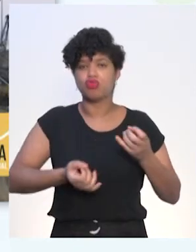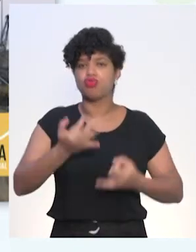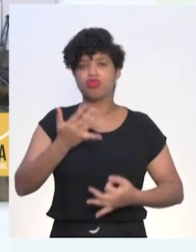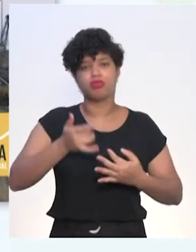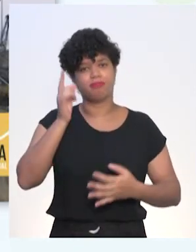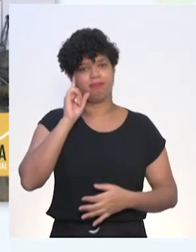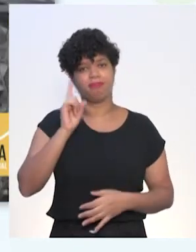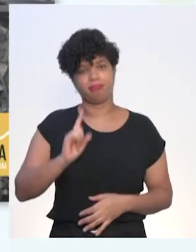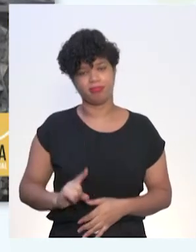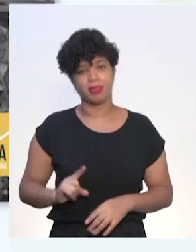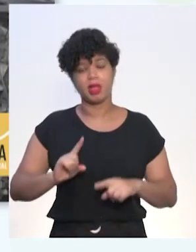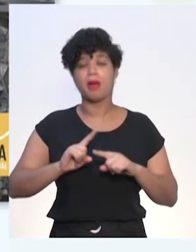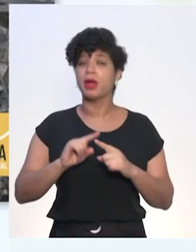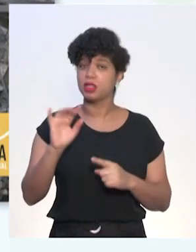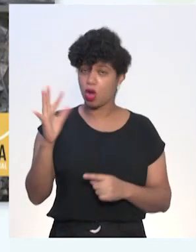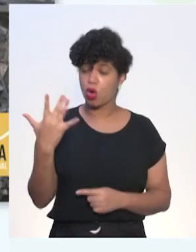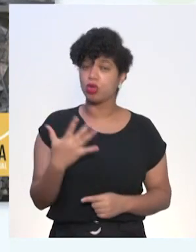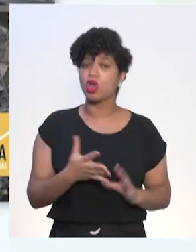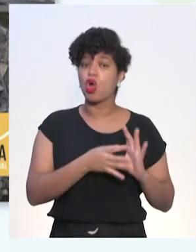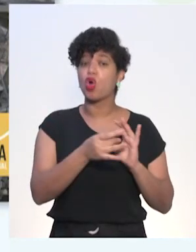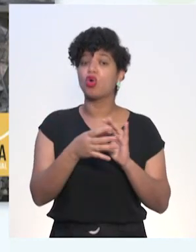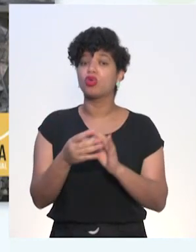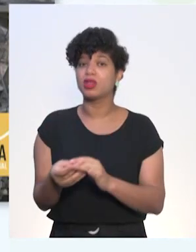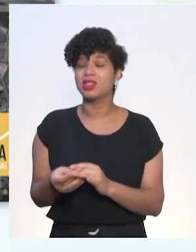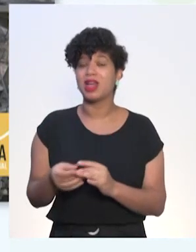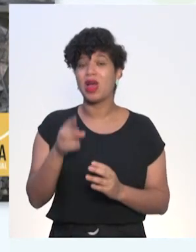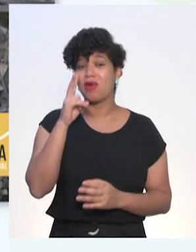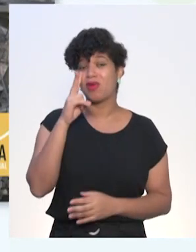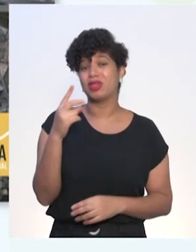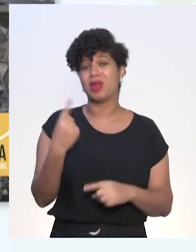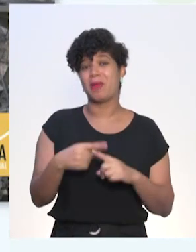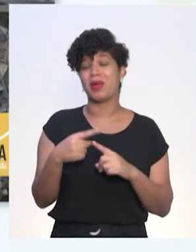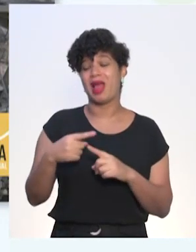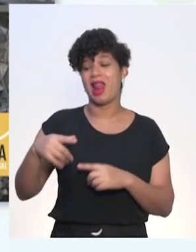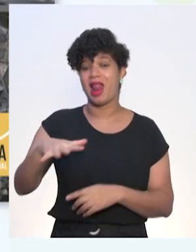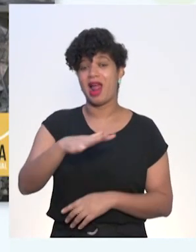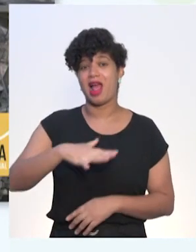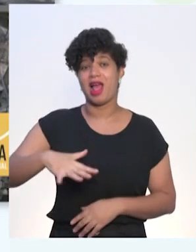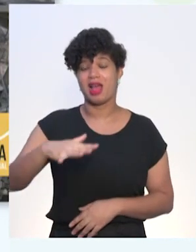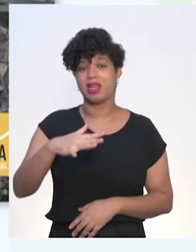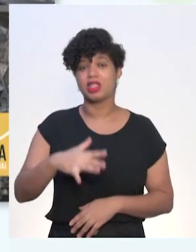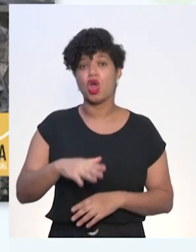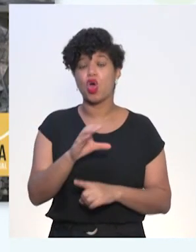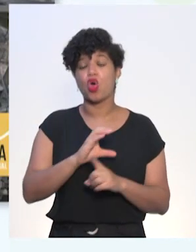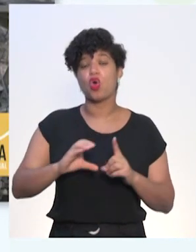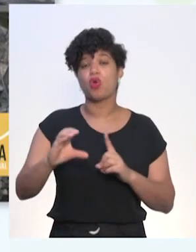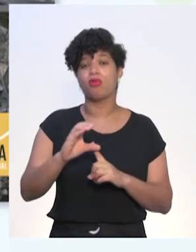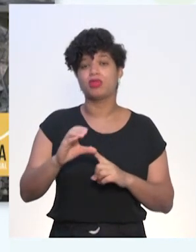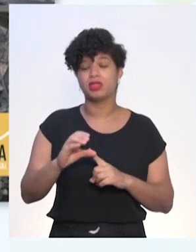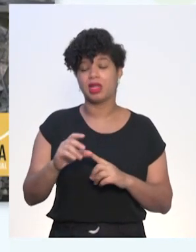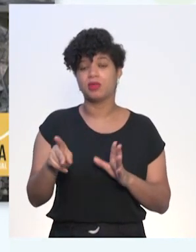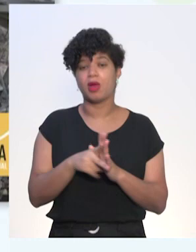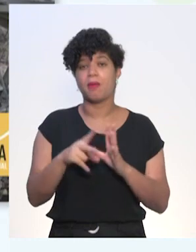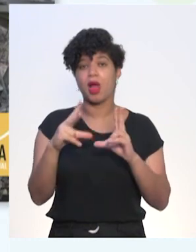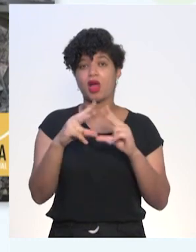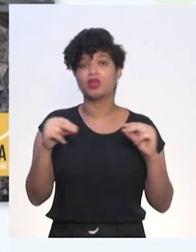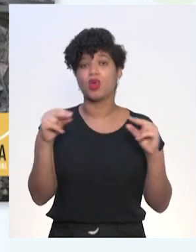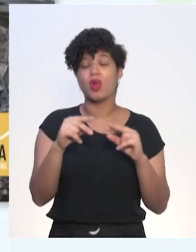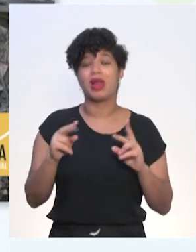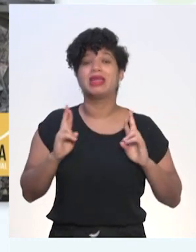explosão mas isso ocorre num contexto de alta tensão porque a população libanesa estava na expectativa